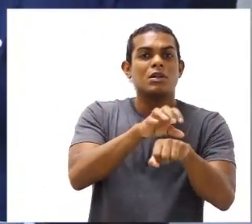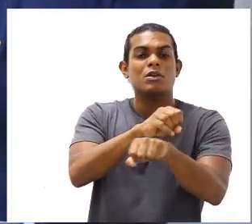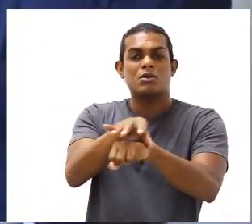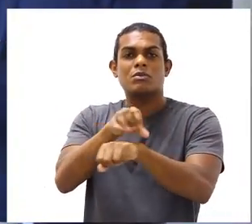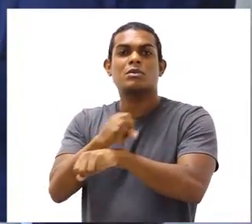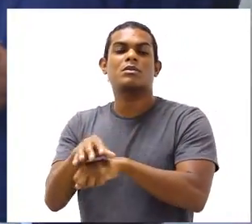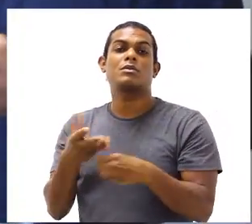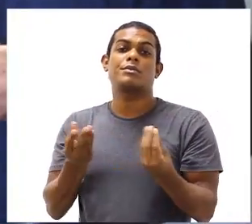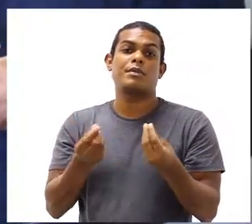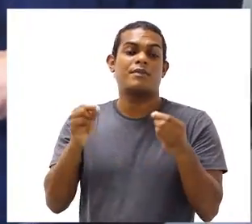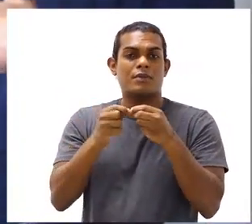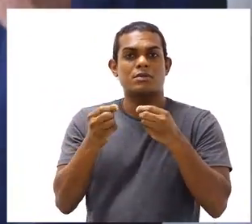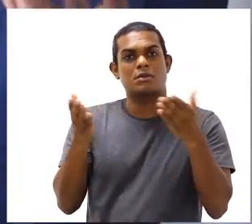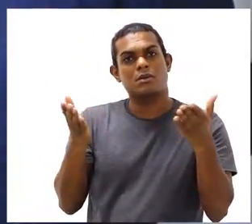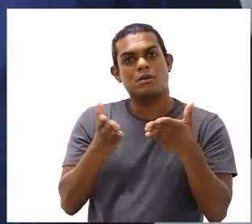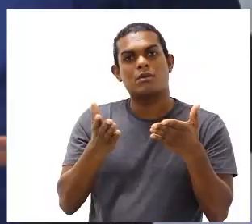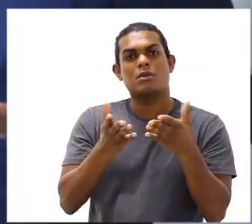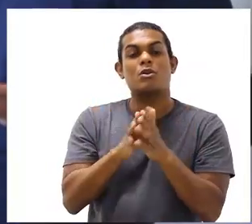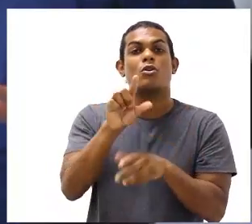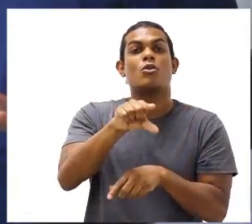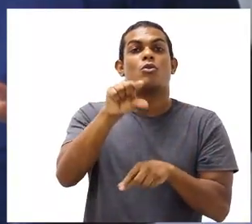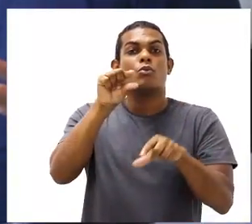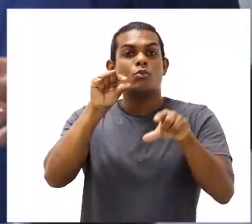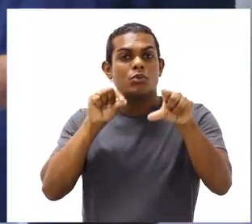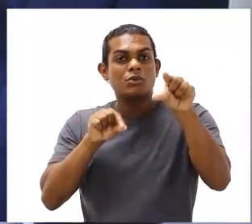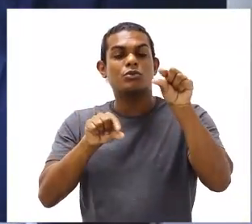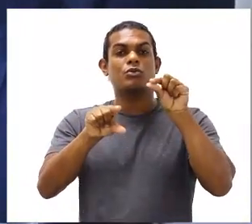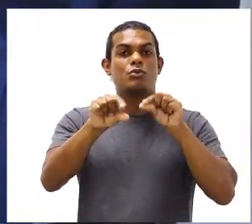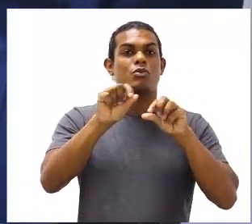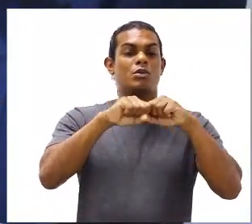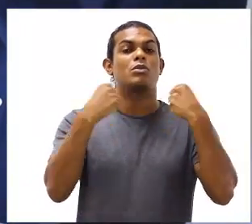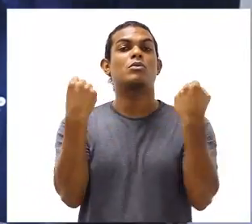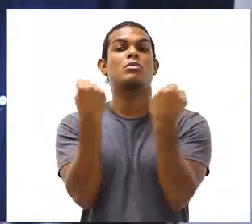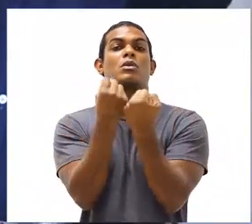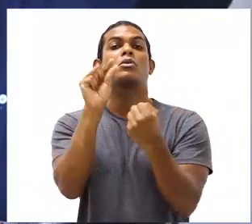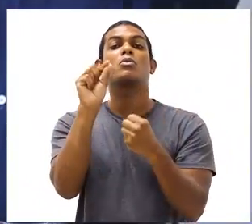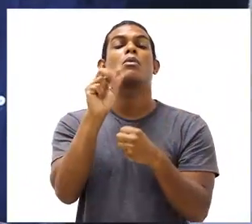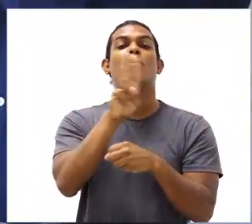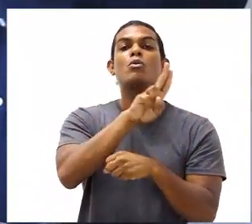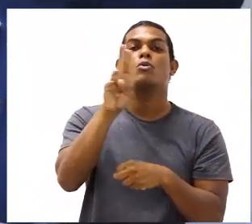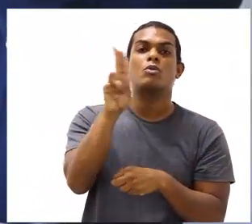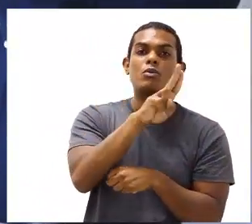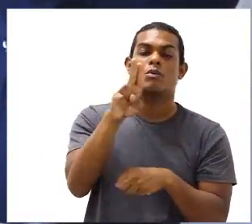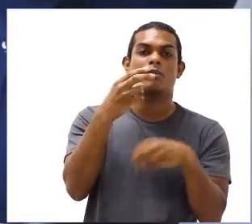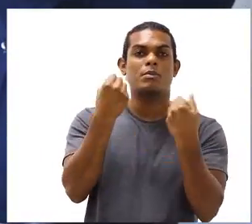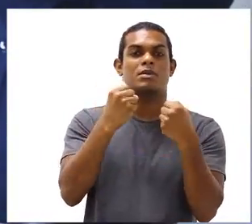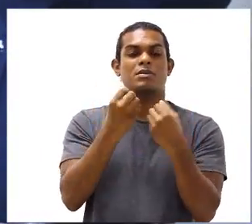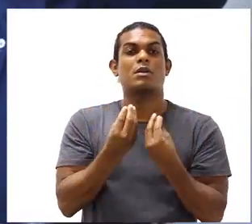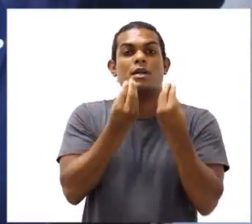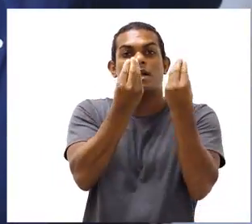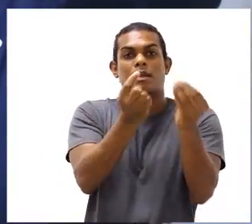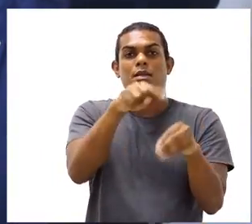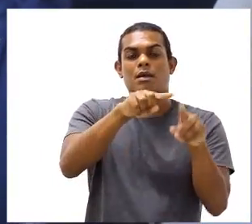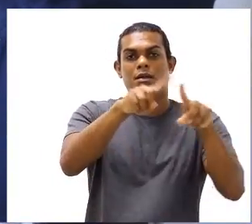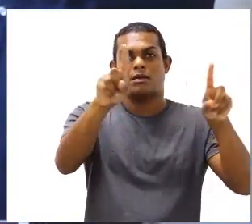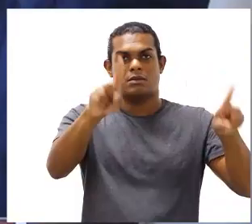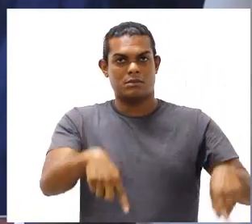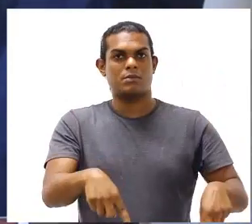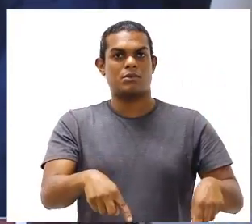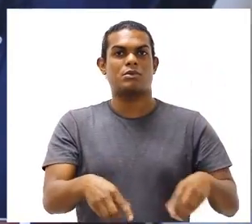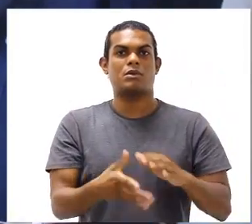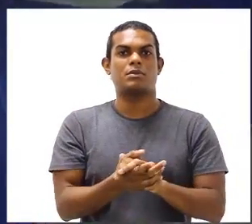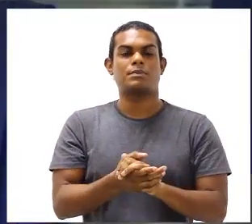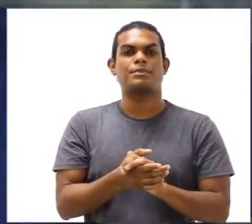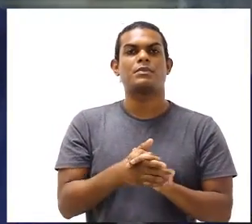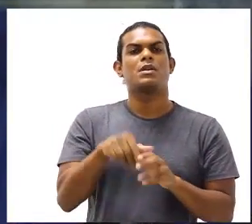abrir agora uma escolha pela comunidade, qual o nome que deve estar no site da UFPE, o novo. Quando você entrar, se você